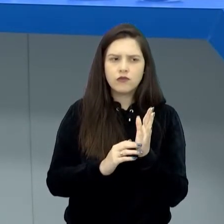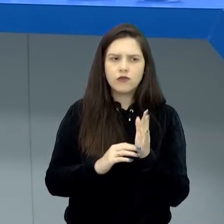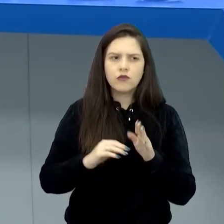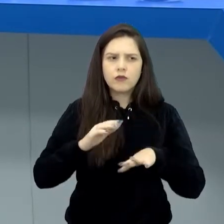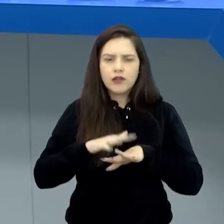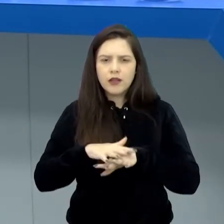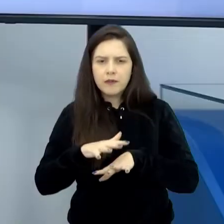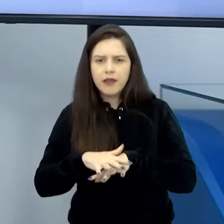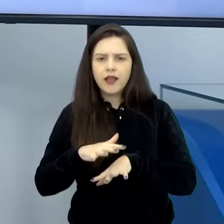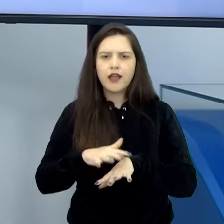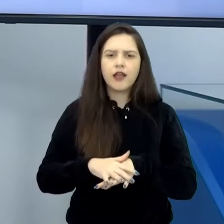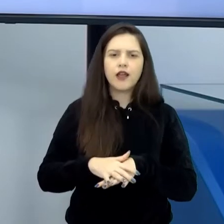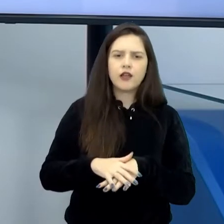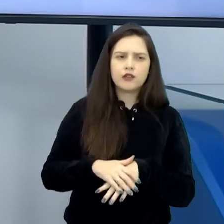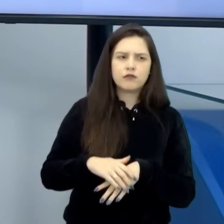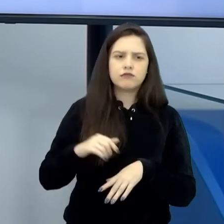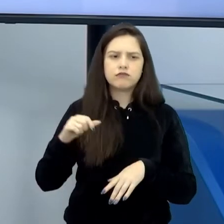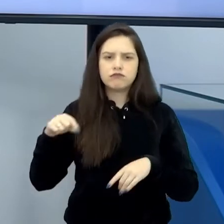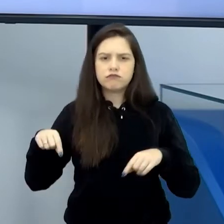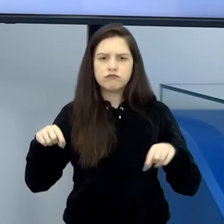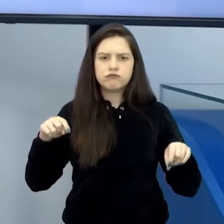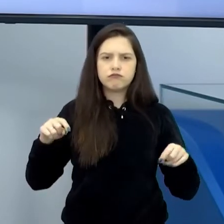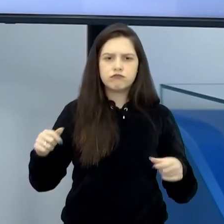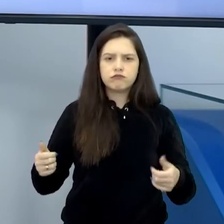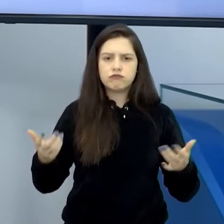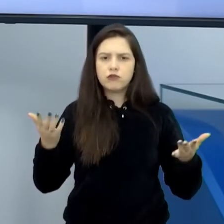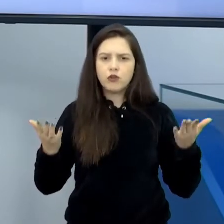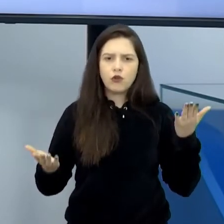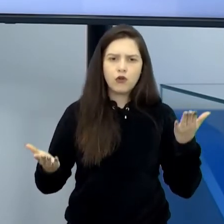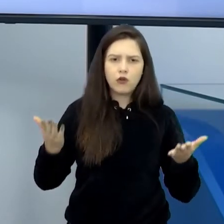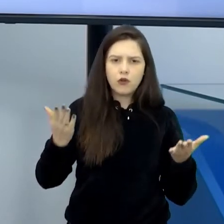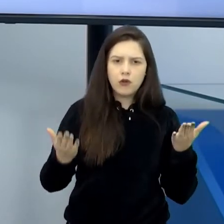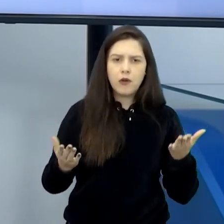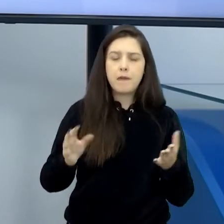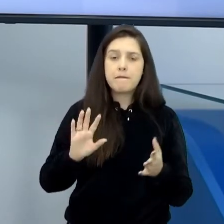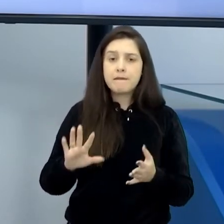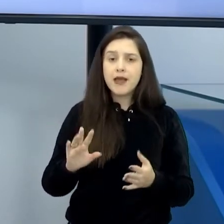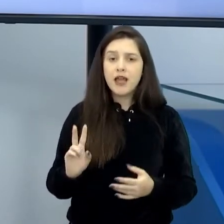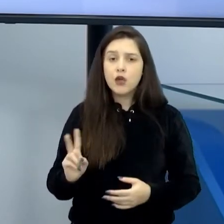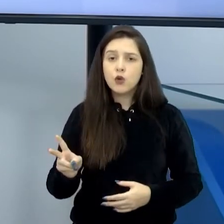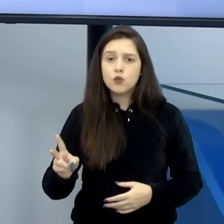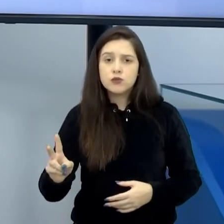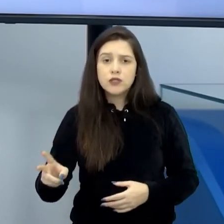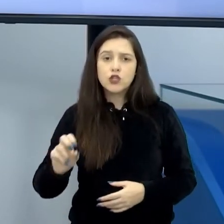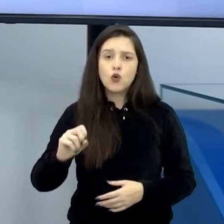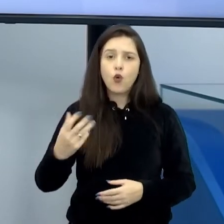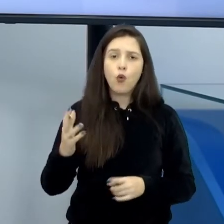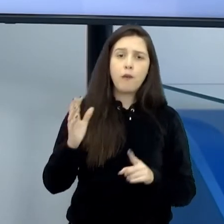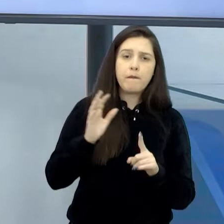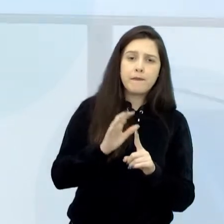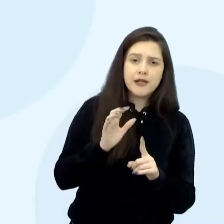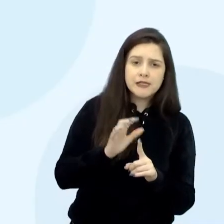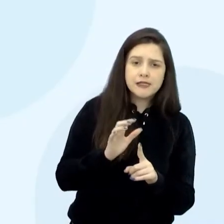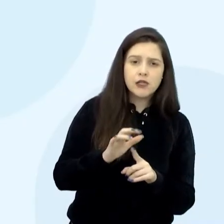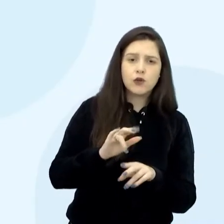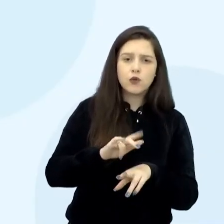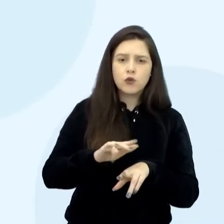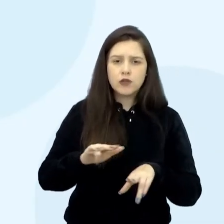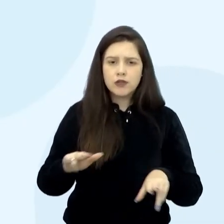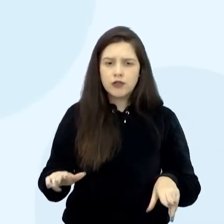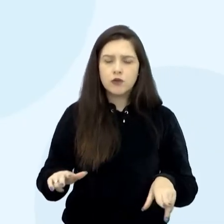tanto faz? Ali entra as duas constantes, entra tanto a constante em função da pressão, quanto a constante em função